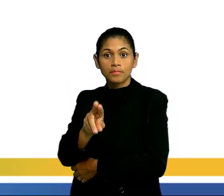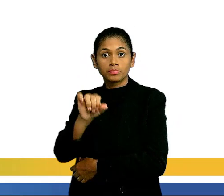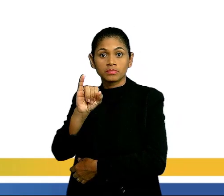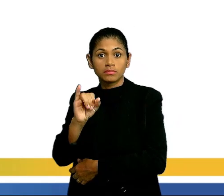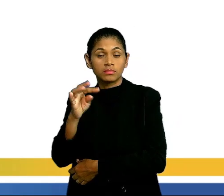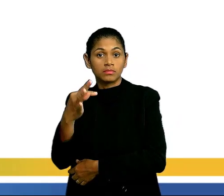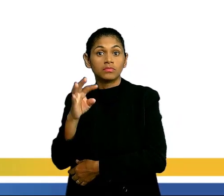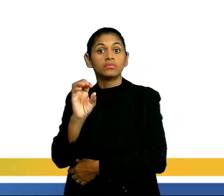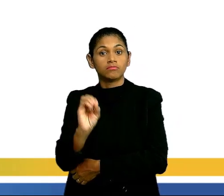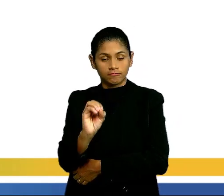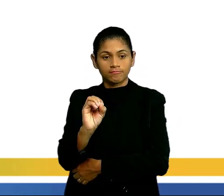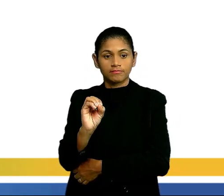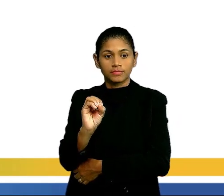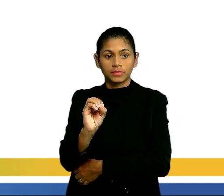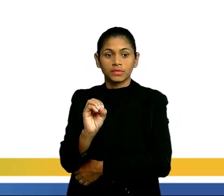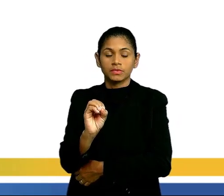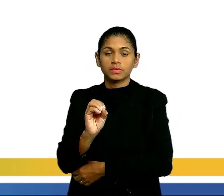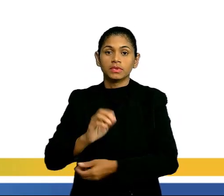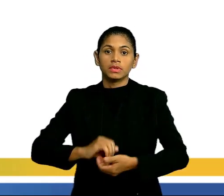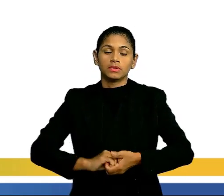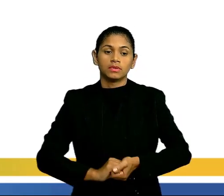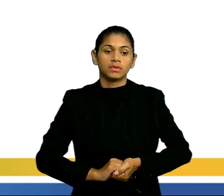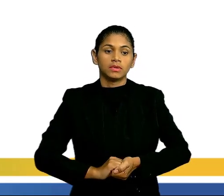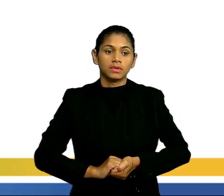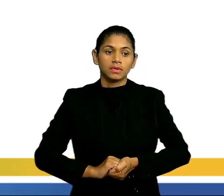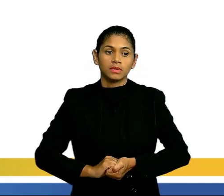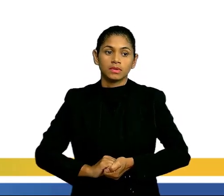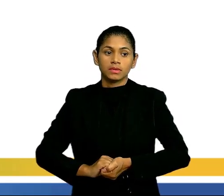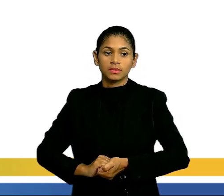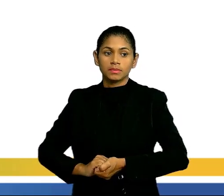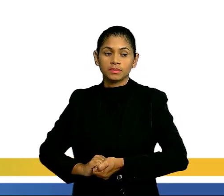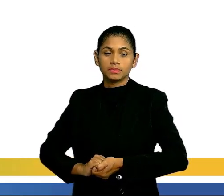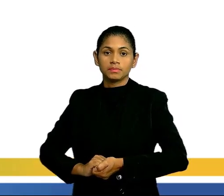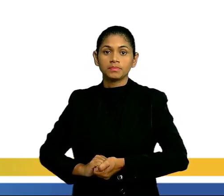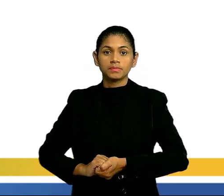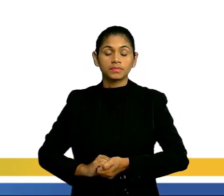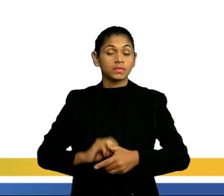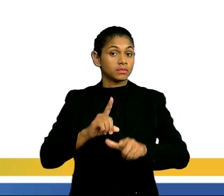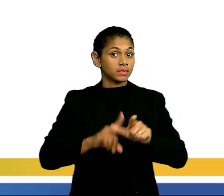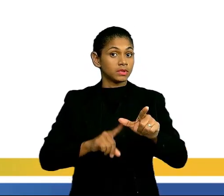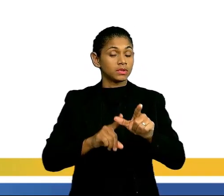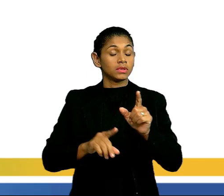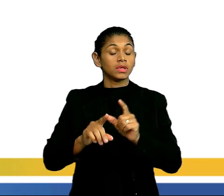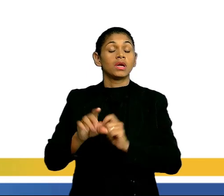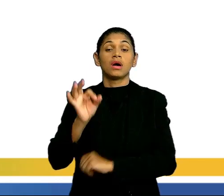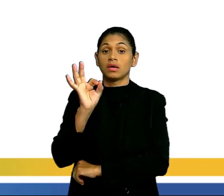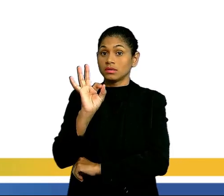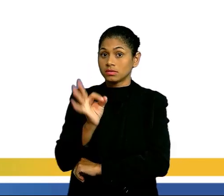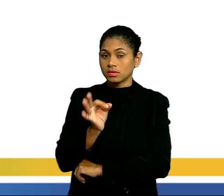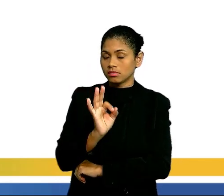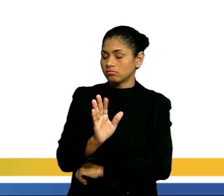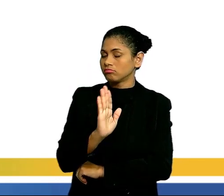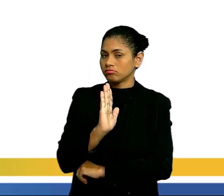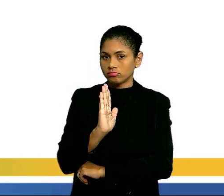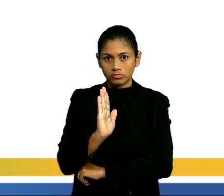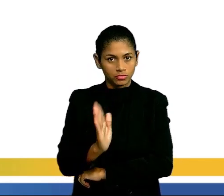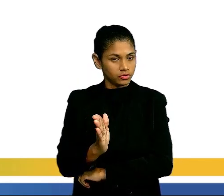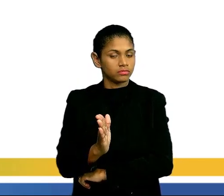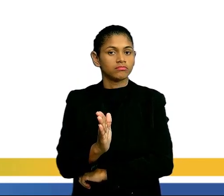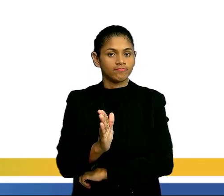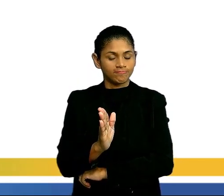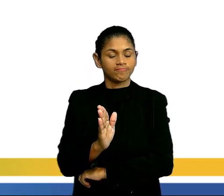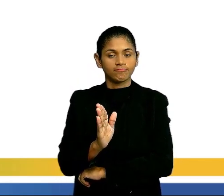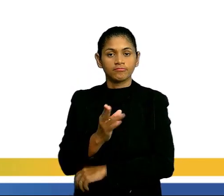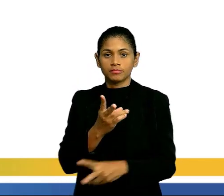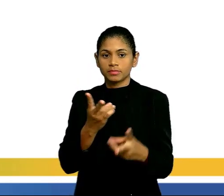até demais também, é uma expressão coloquial. Então, essa aqui seria a nossa alternativa já de cara assertiva. Vamos